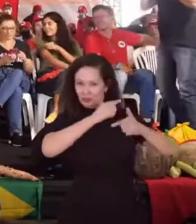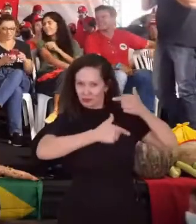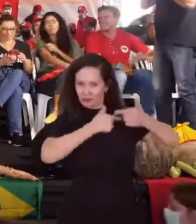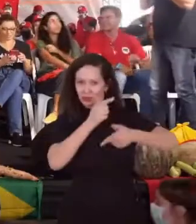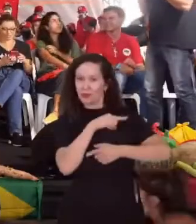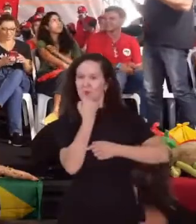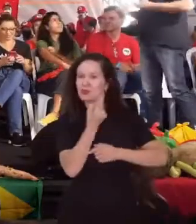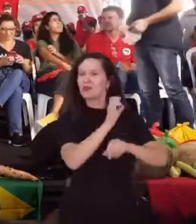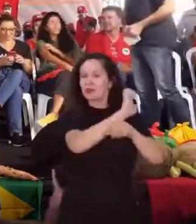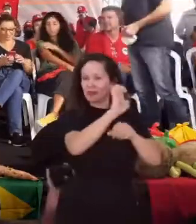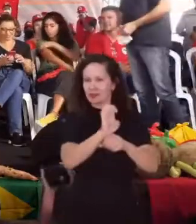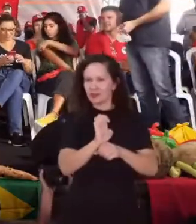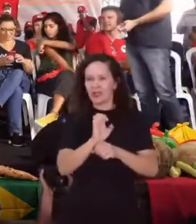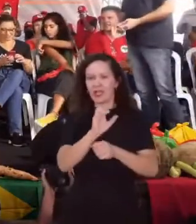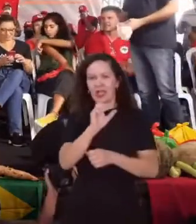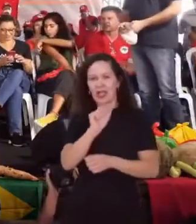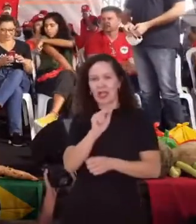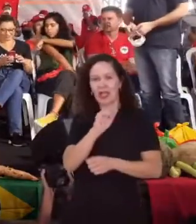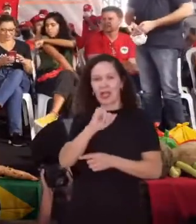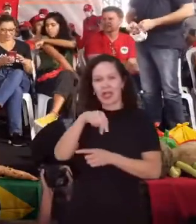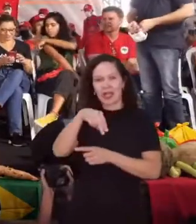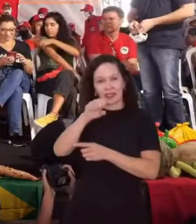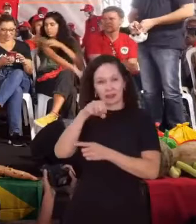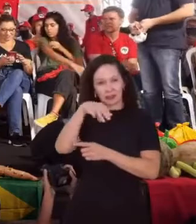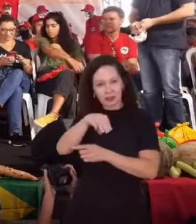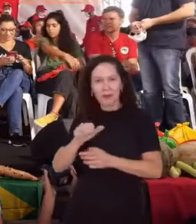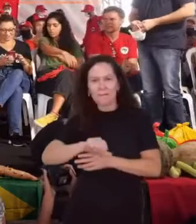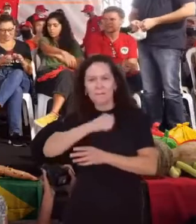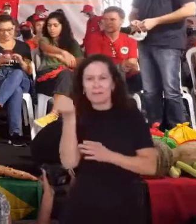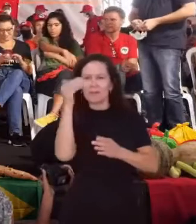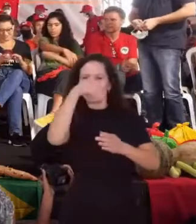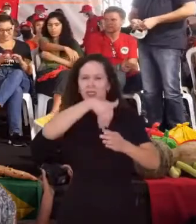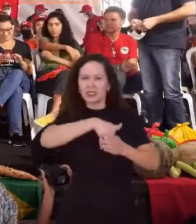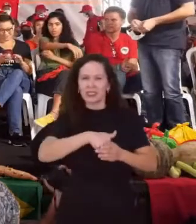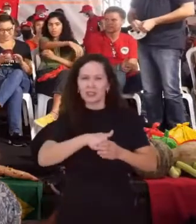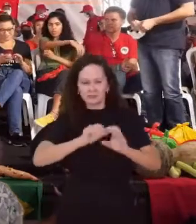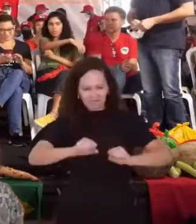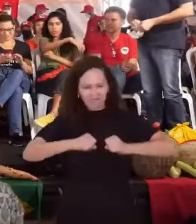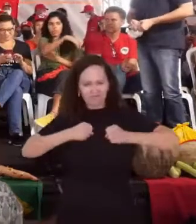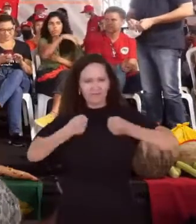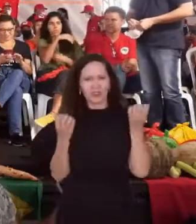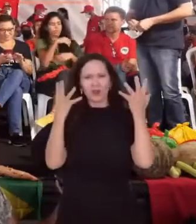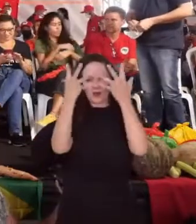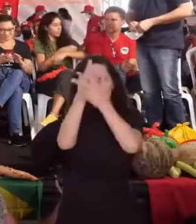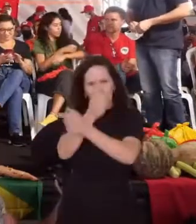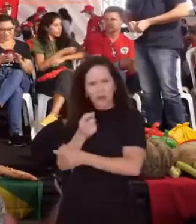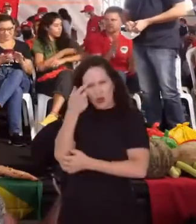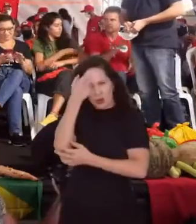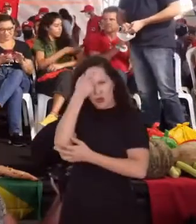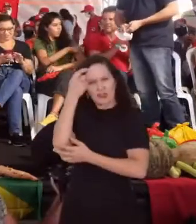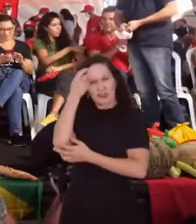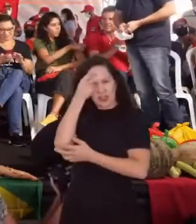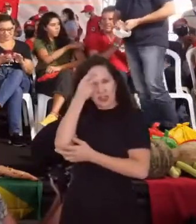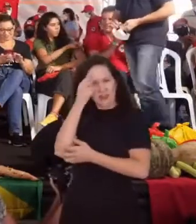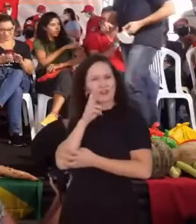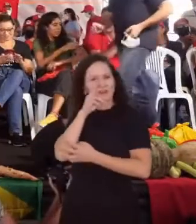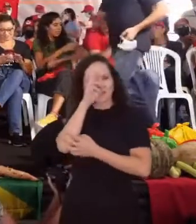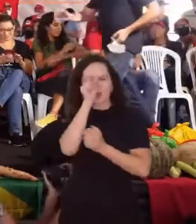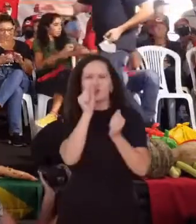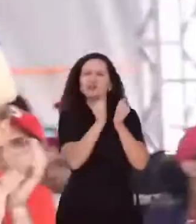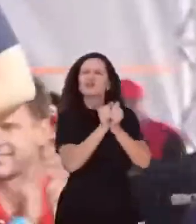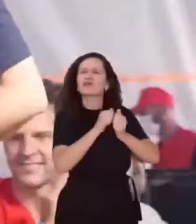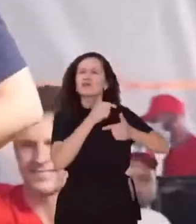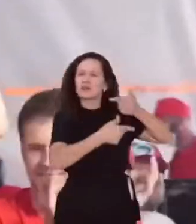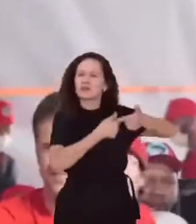Arilson, fazendo seu primeiro mandato de forma combativa, pé no chão, junto da classe trabalhadora. Uma saudação para nós, Arilson.